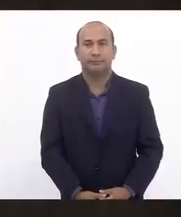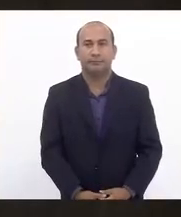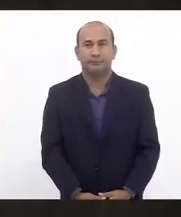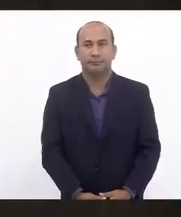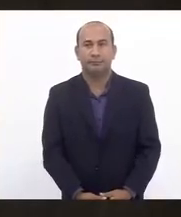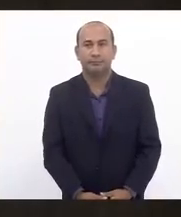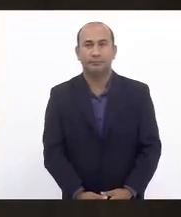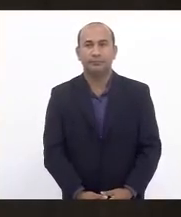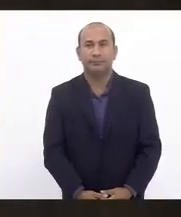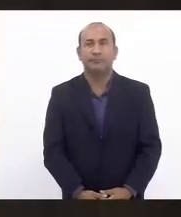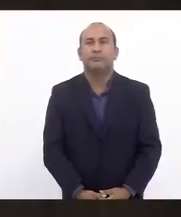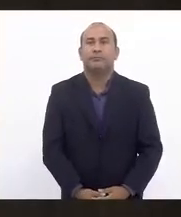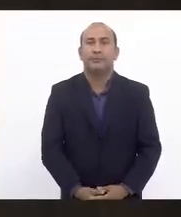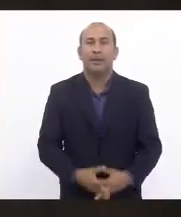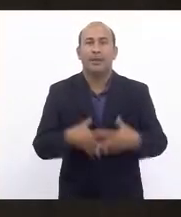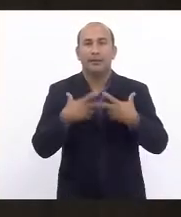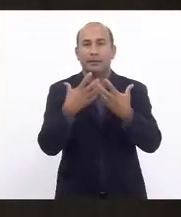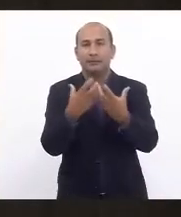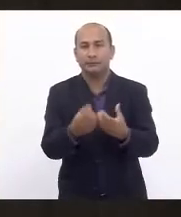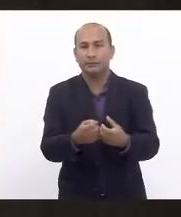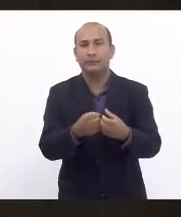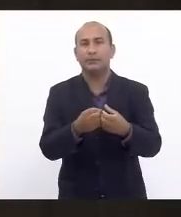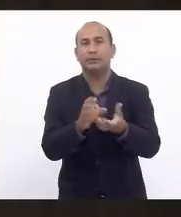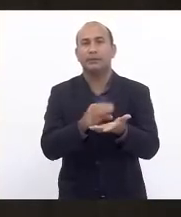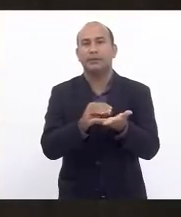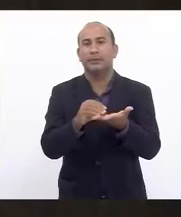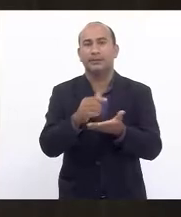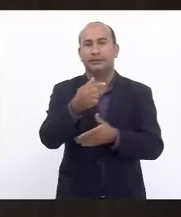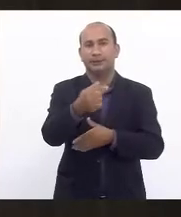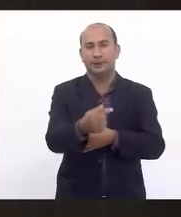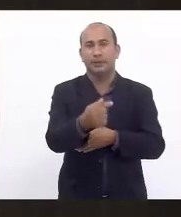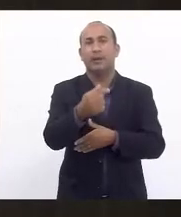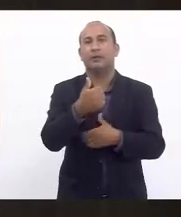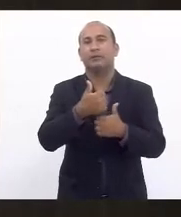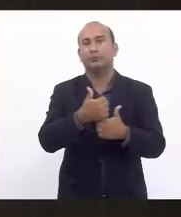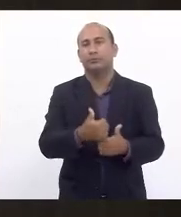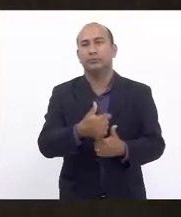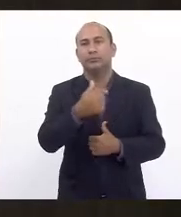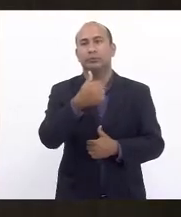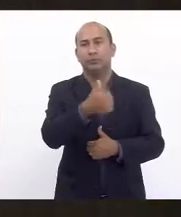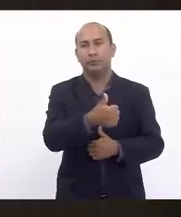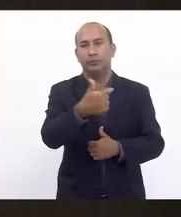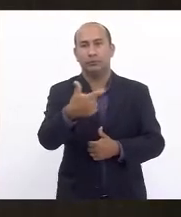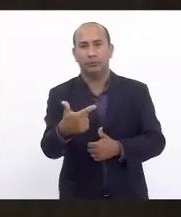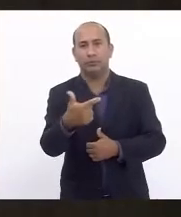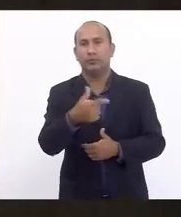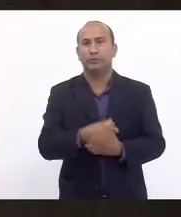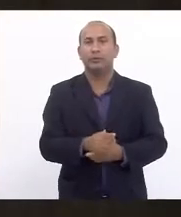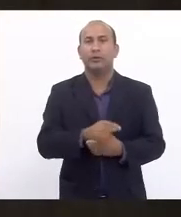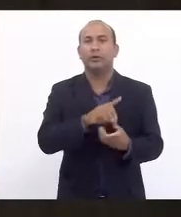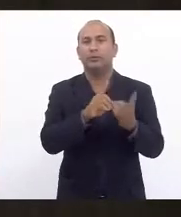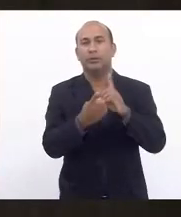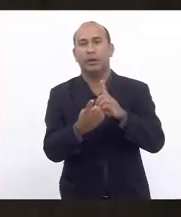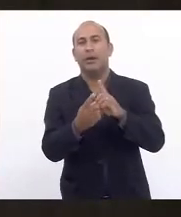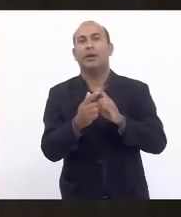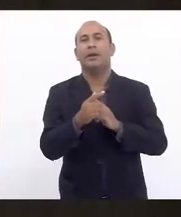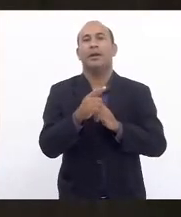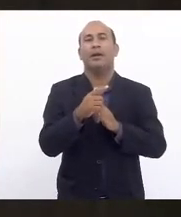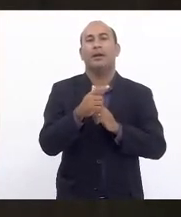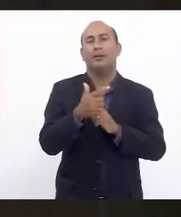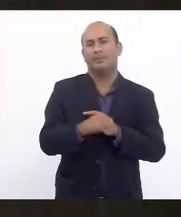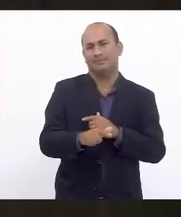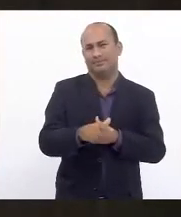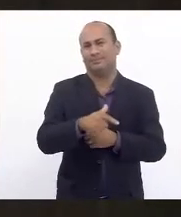O parecer, senhor presidente, é favorável à emenda 7, favorável com subemenda aglutinativa às emendas 1 e 2, contrário às demais emendas, concluindo